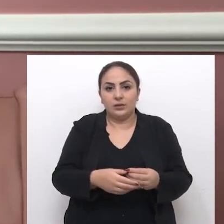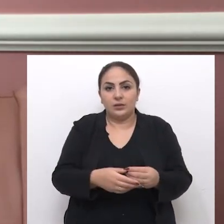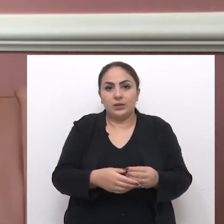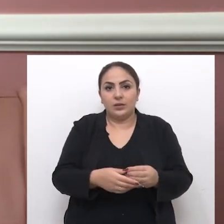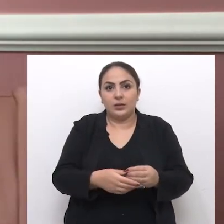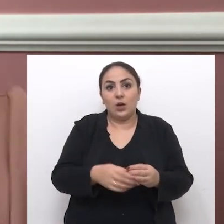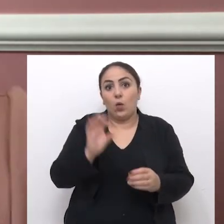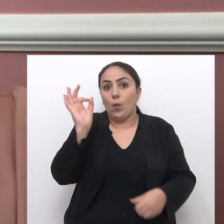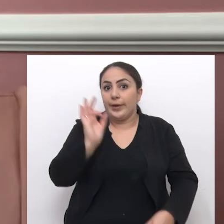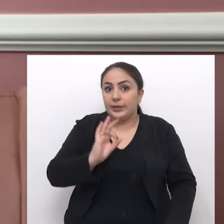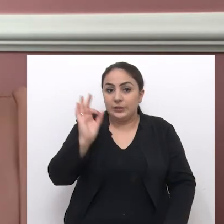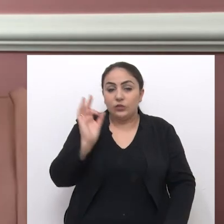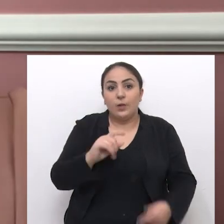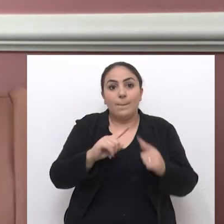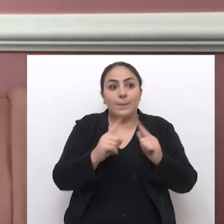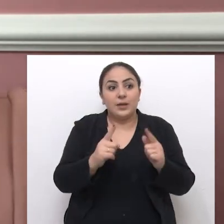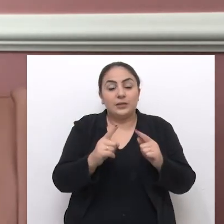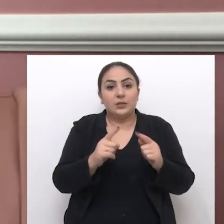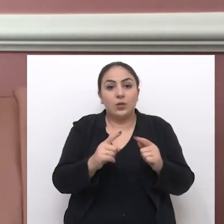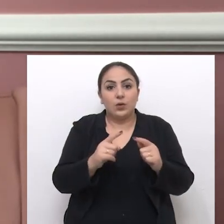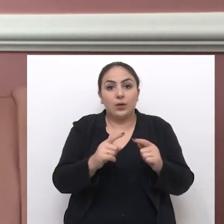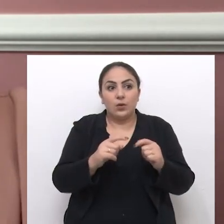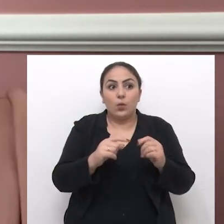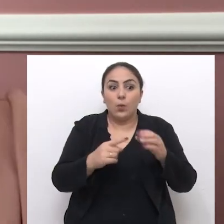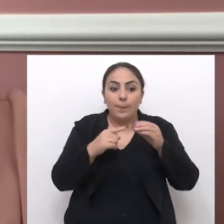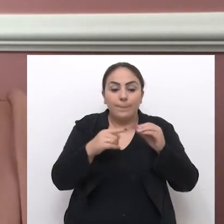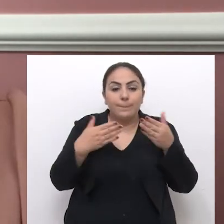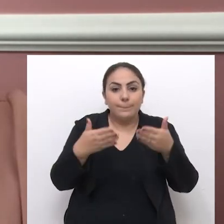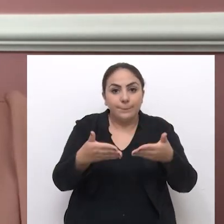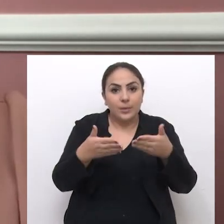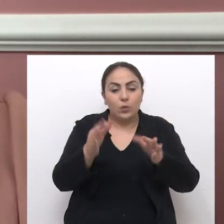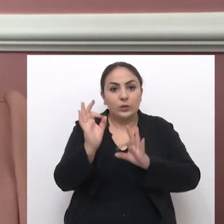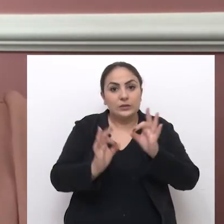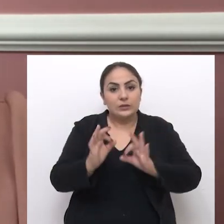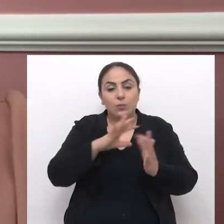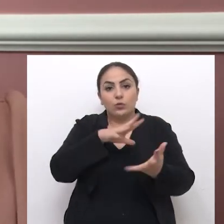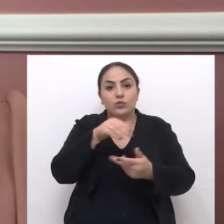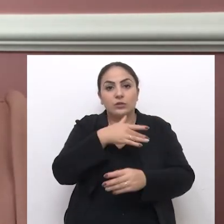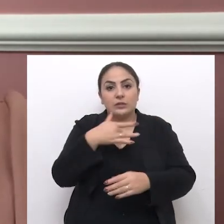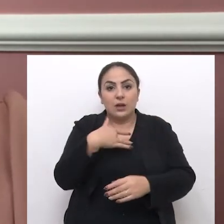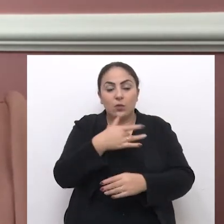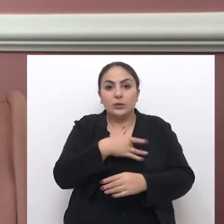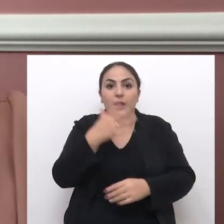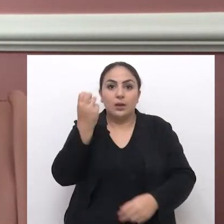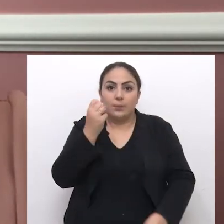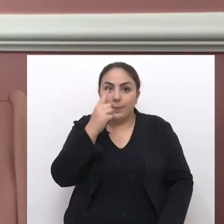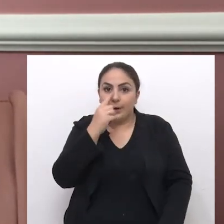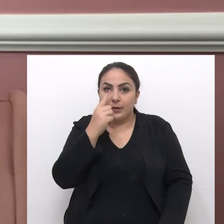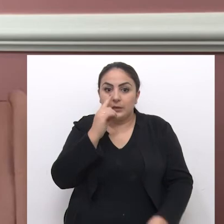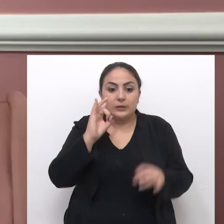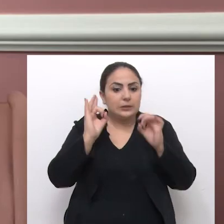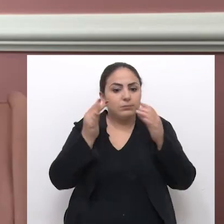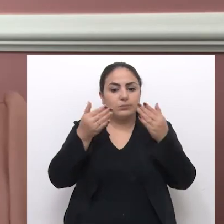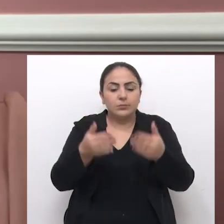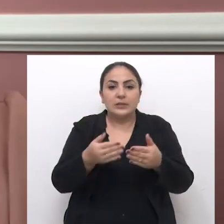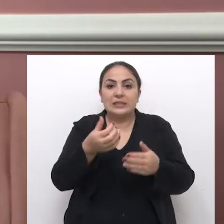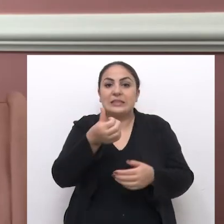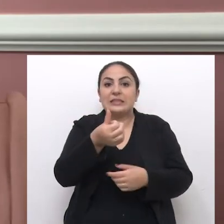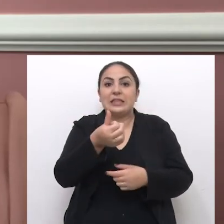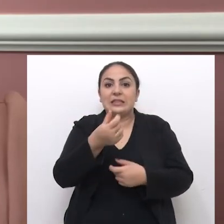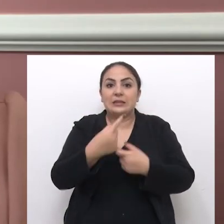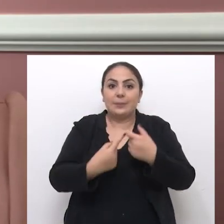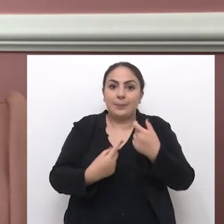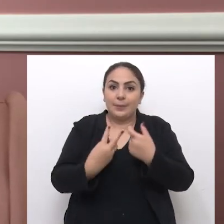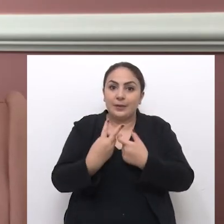né, com esses índices, sendo que o preconizado pela Organização Mundial da Saúde é o aleitamento materno exclusivo